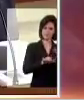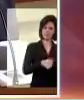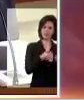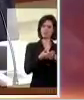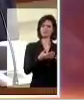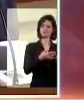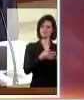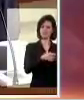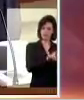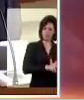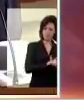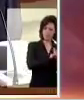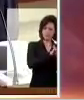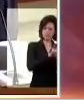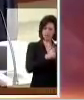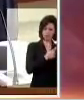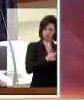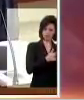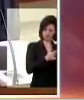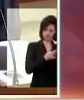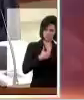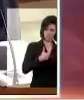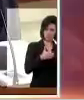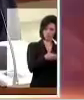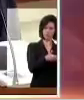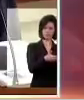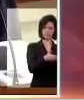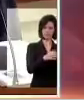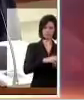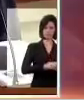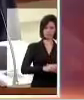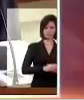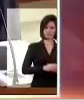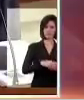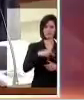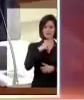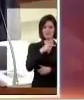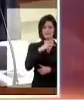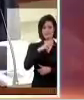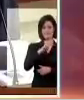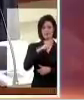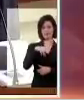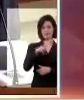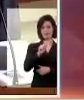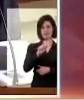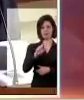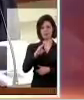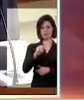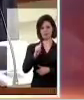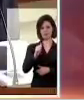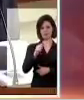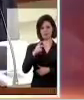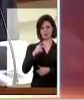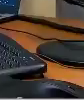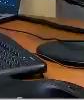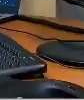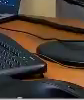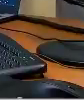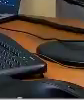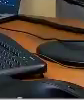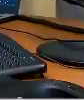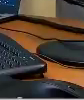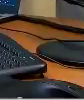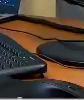eleição, o Lula vai ser solto. E vai. E aí?